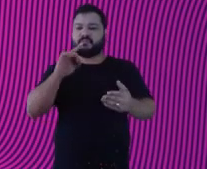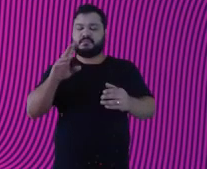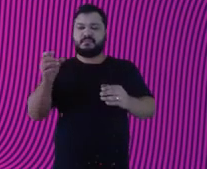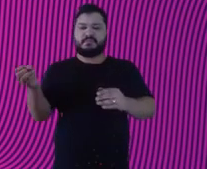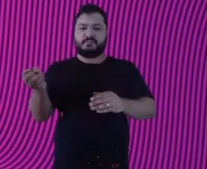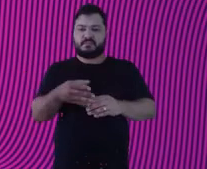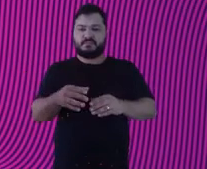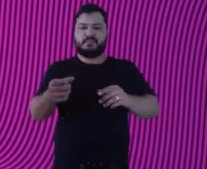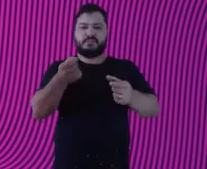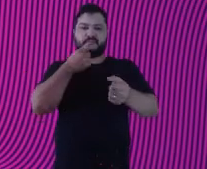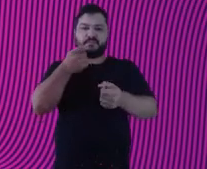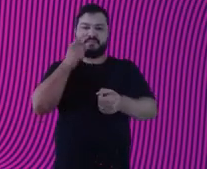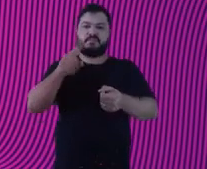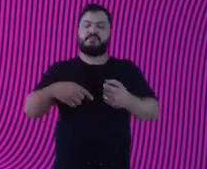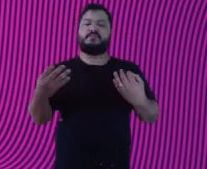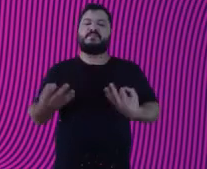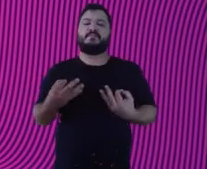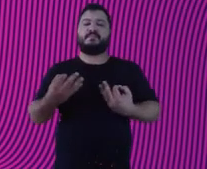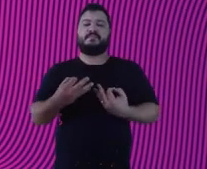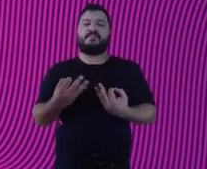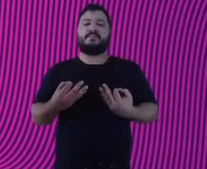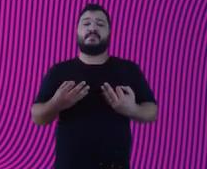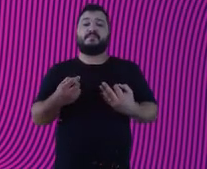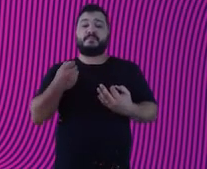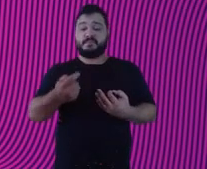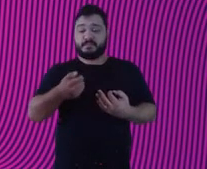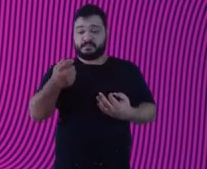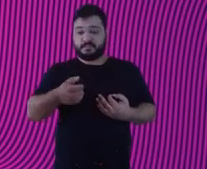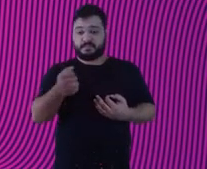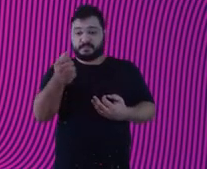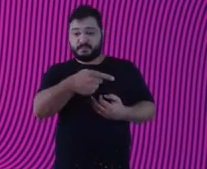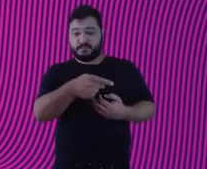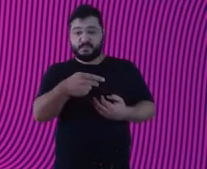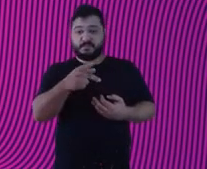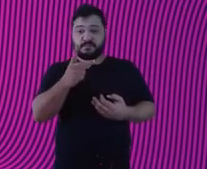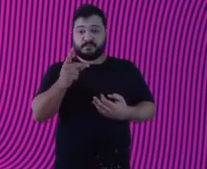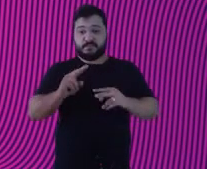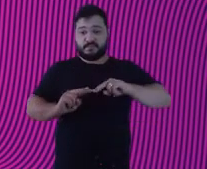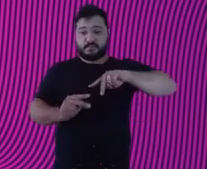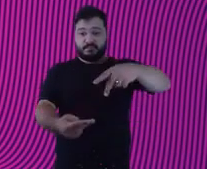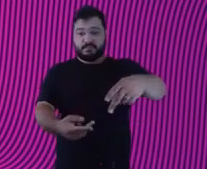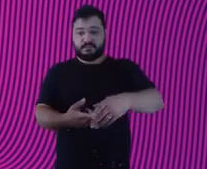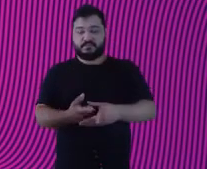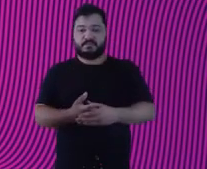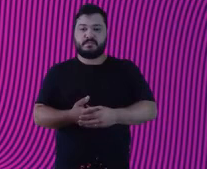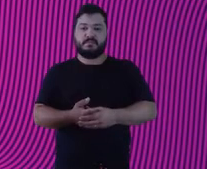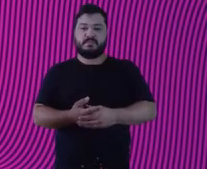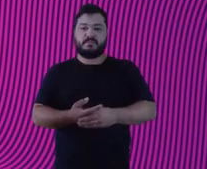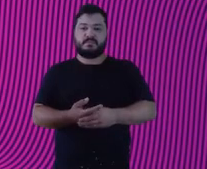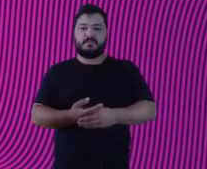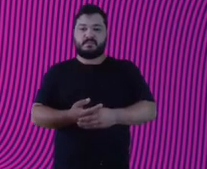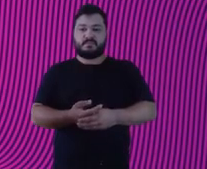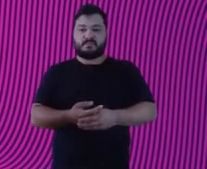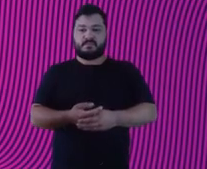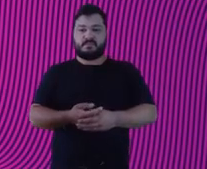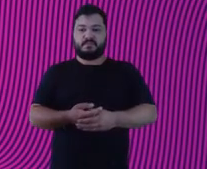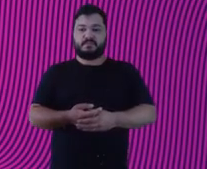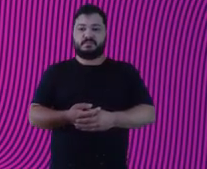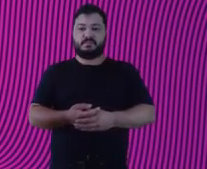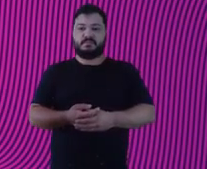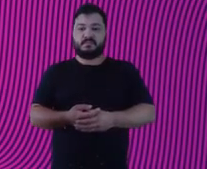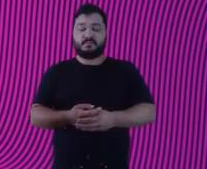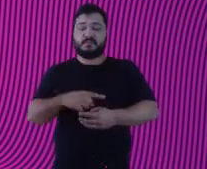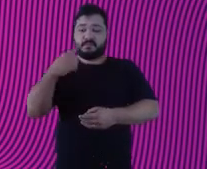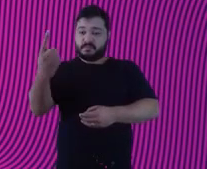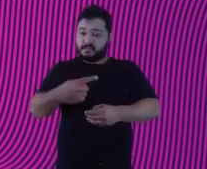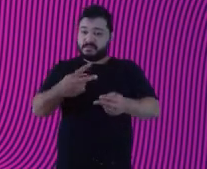que são excelentes, quase que aposentando um segundo transplante, né, nesse cenário, a gente ainda vê que